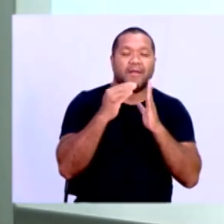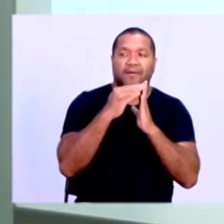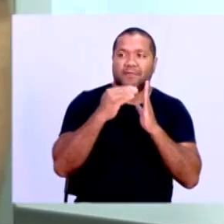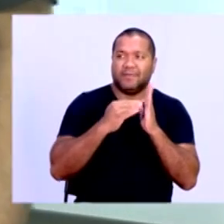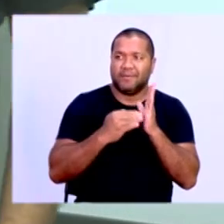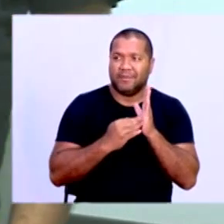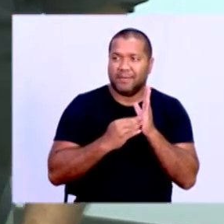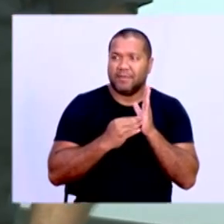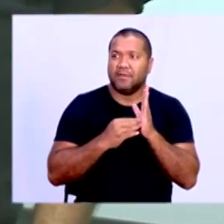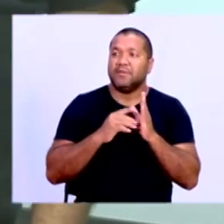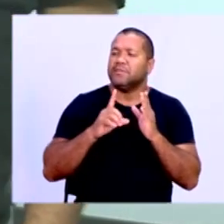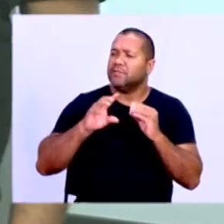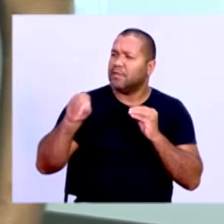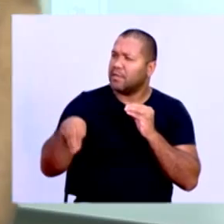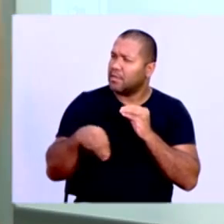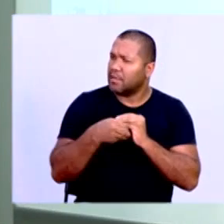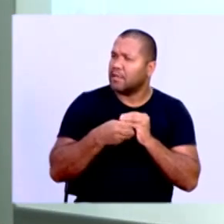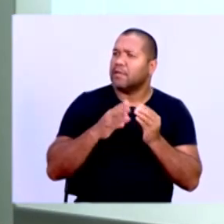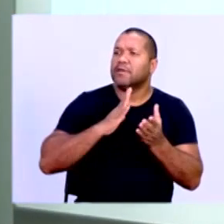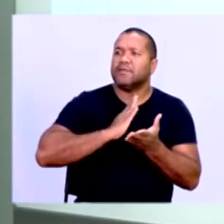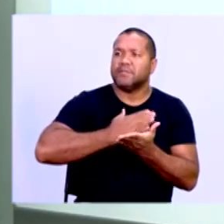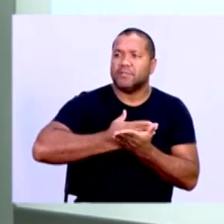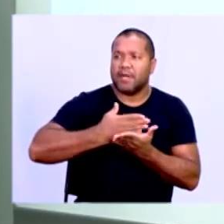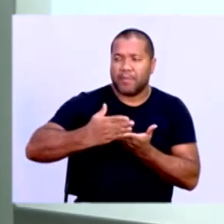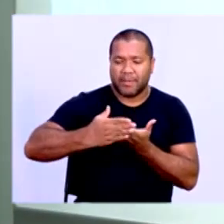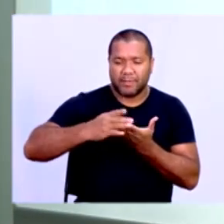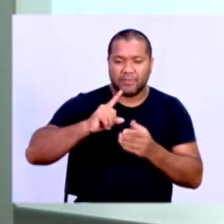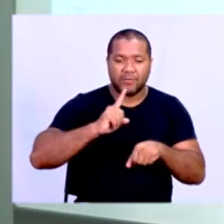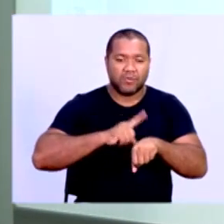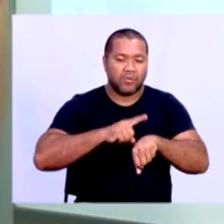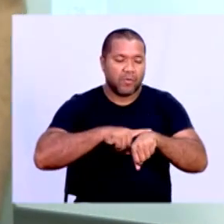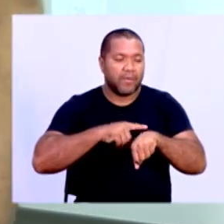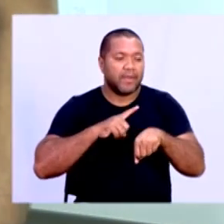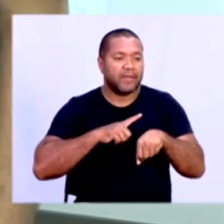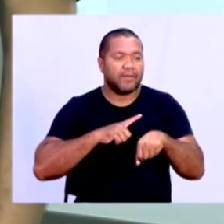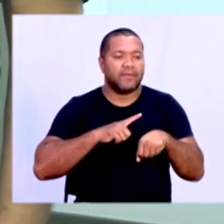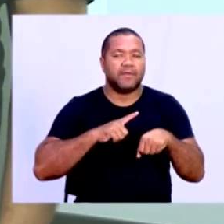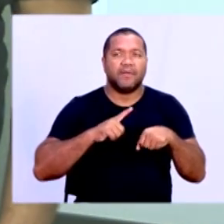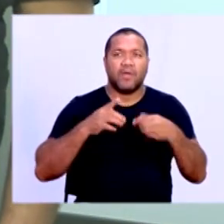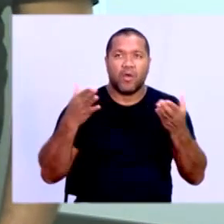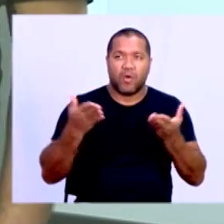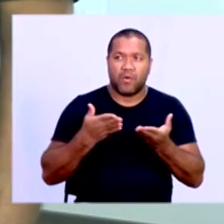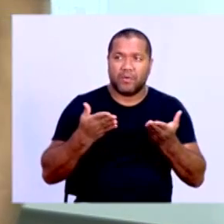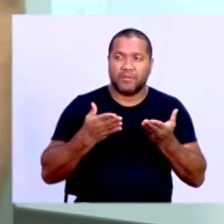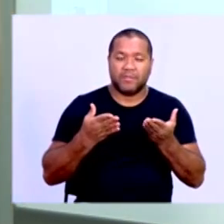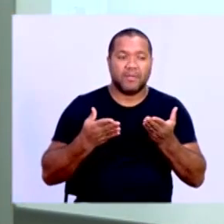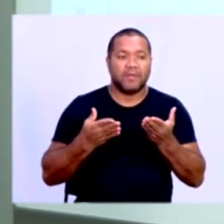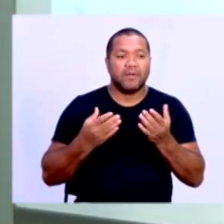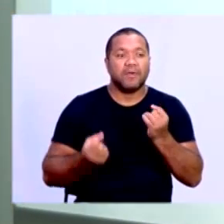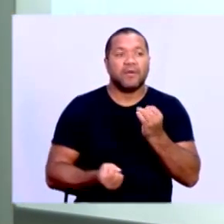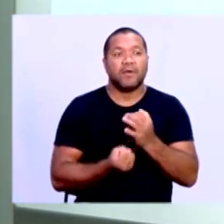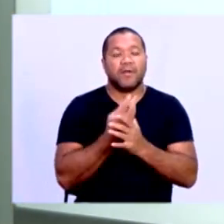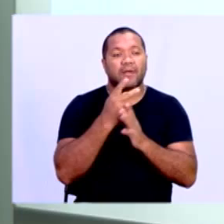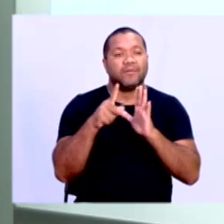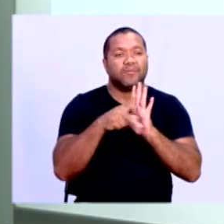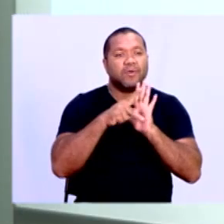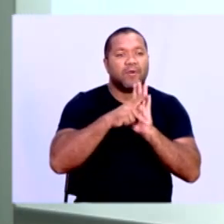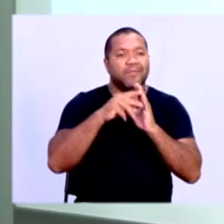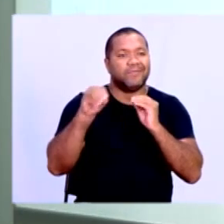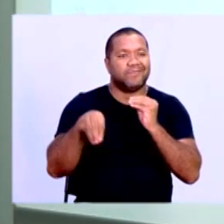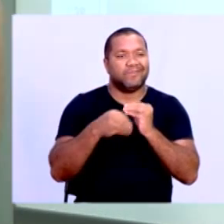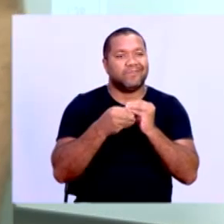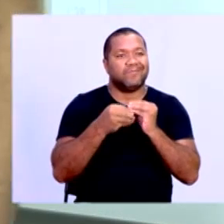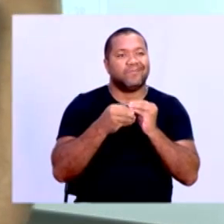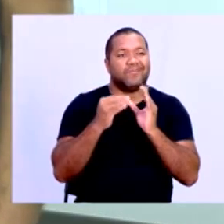gente já passou do momento, assim, na atualidade, nós passamos do momento de criar nossos próprios aplicativos